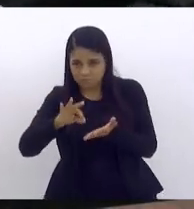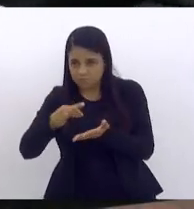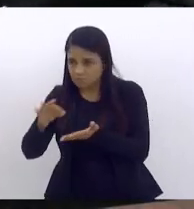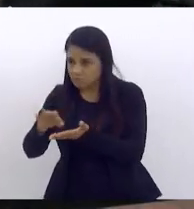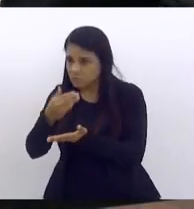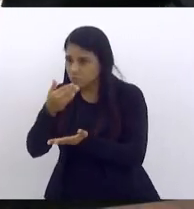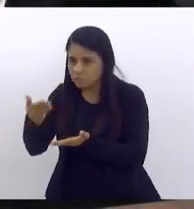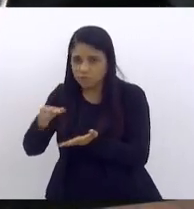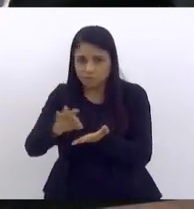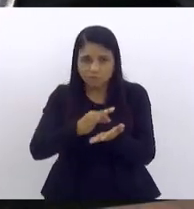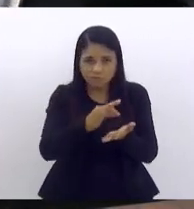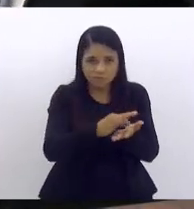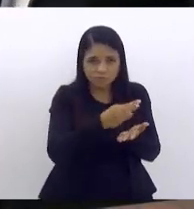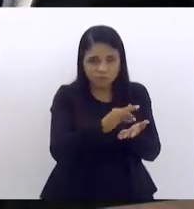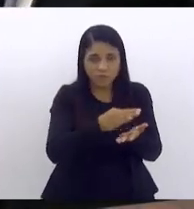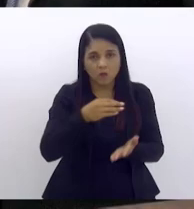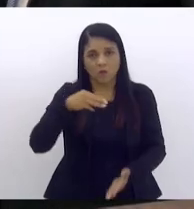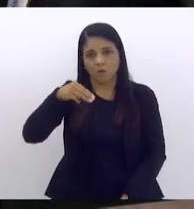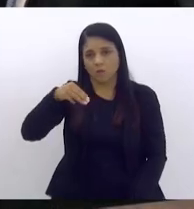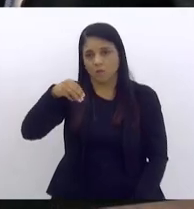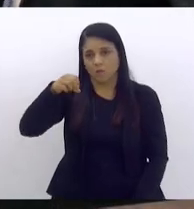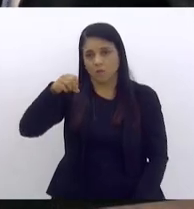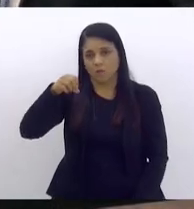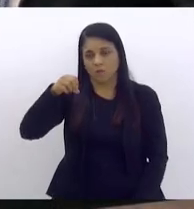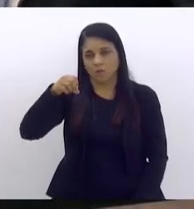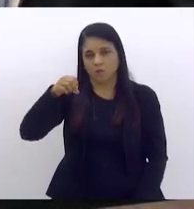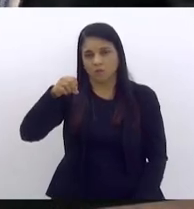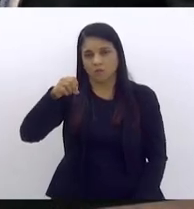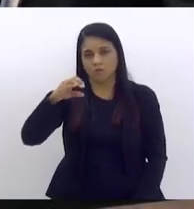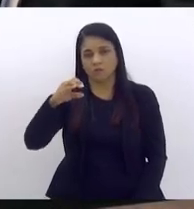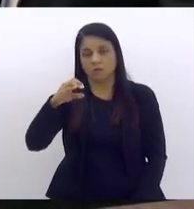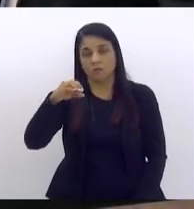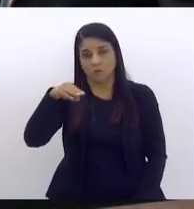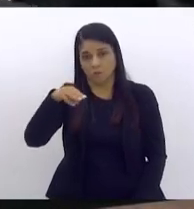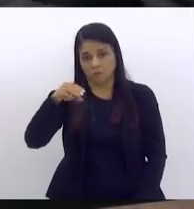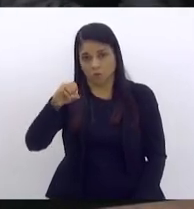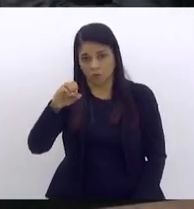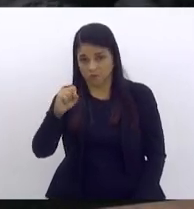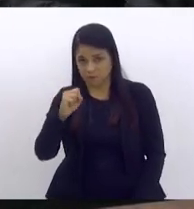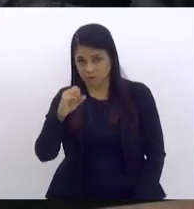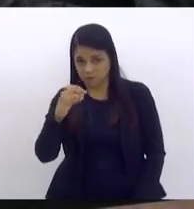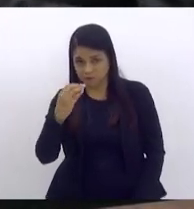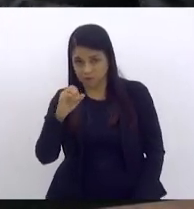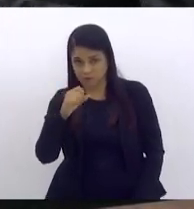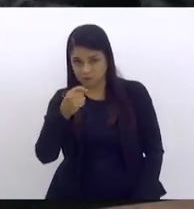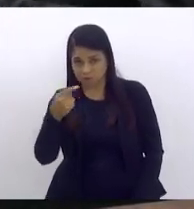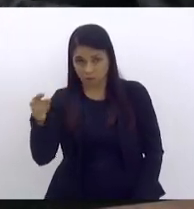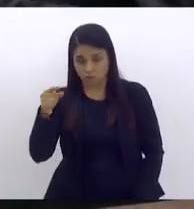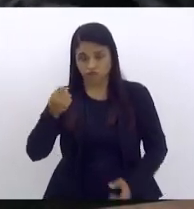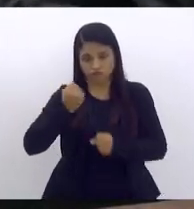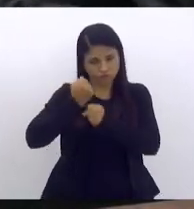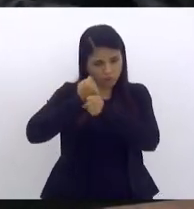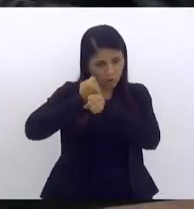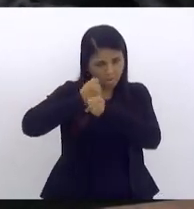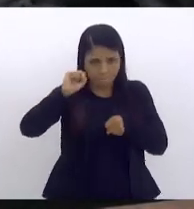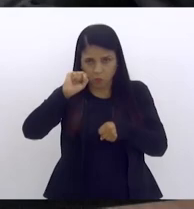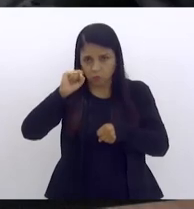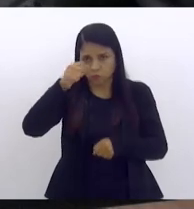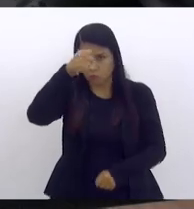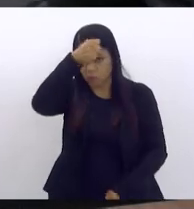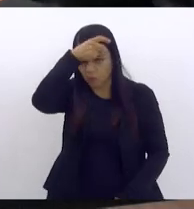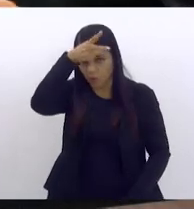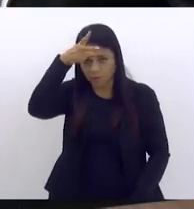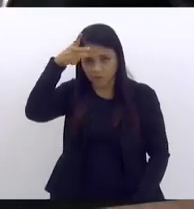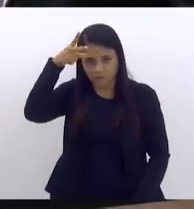de uma moção, já está aqui com umas 20 assinaturas, de repúdio ao